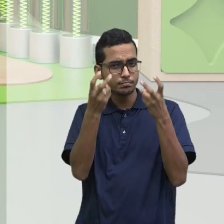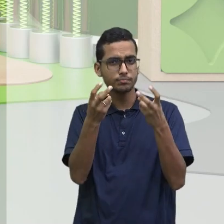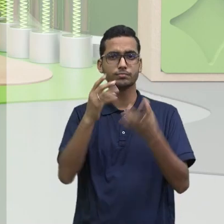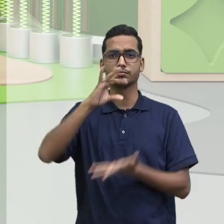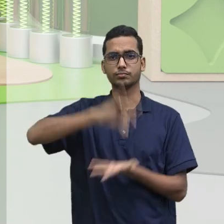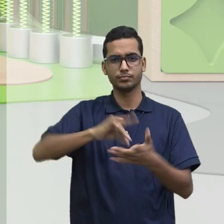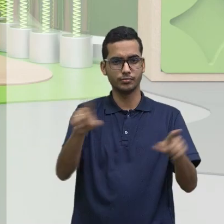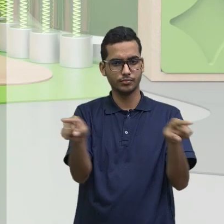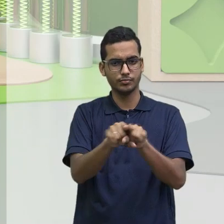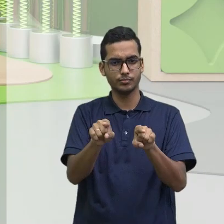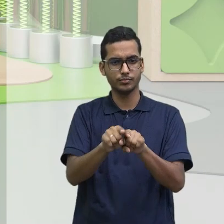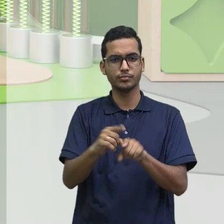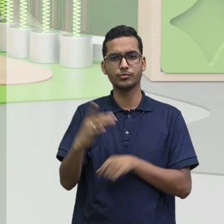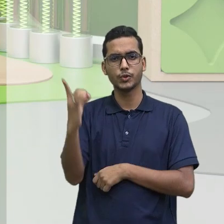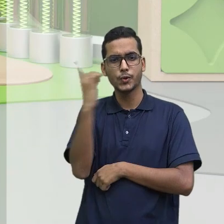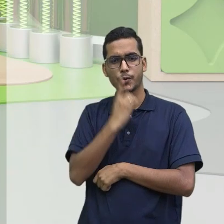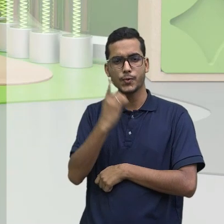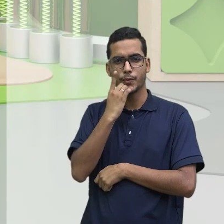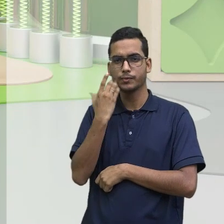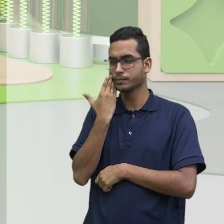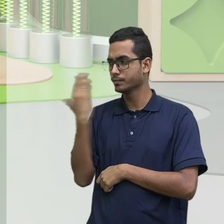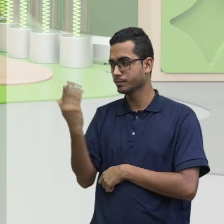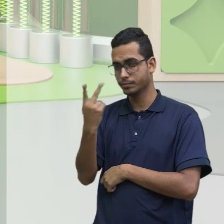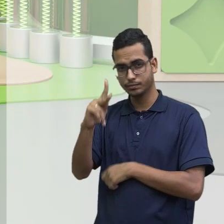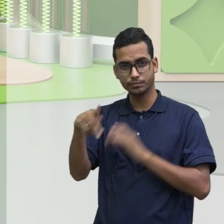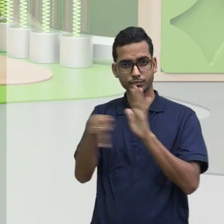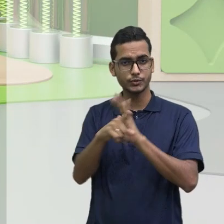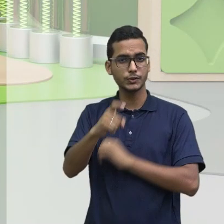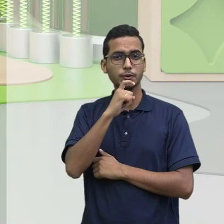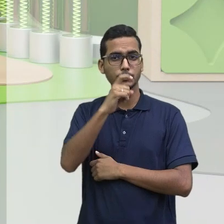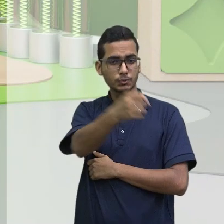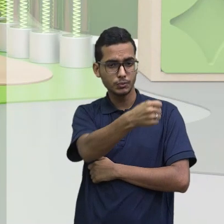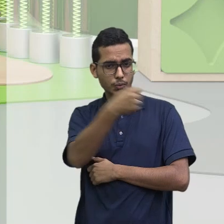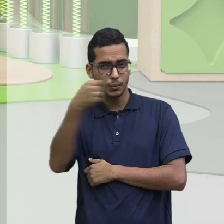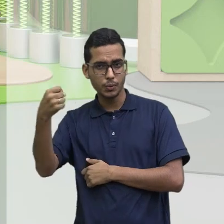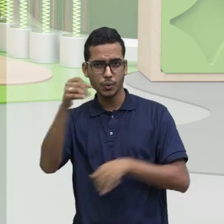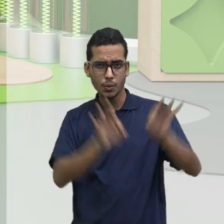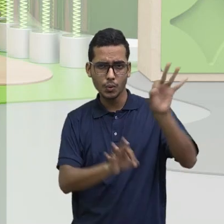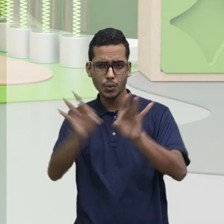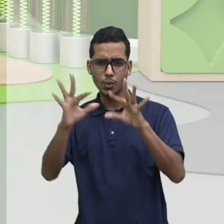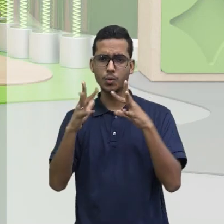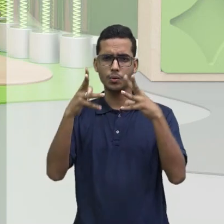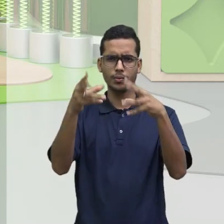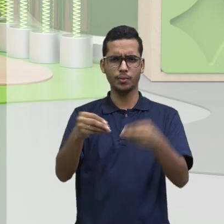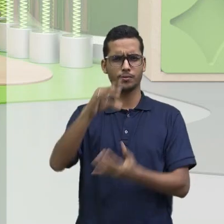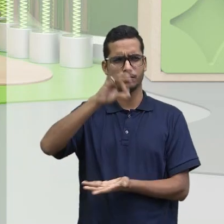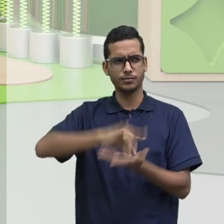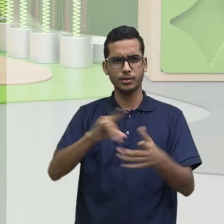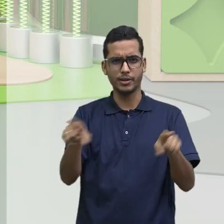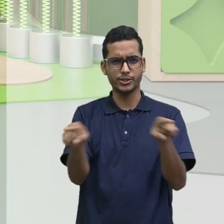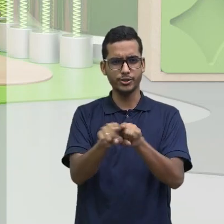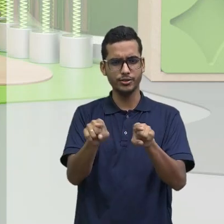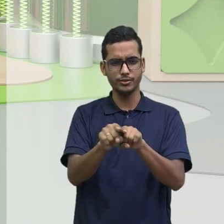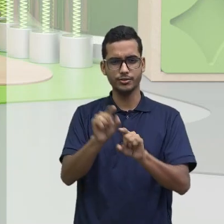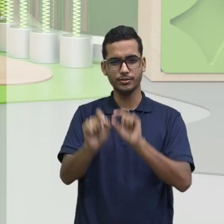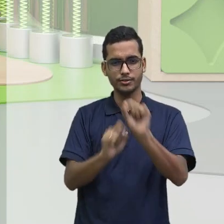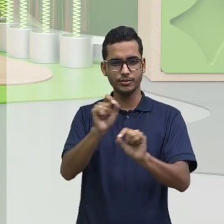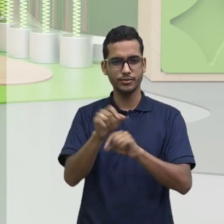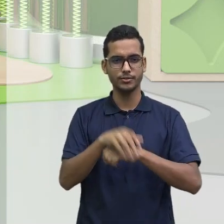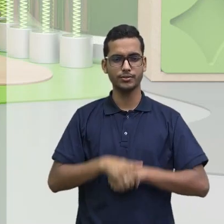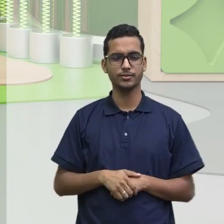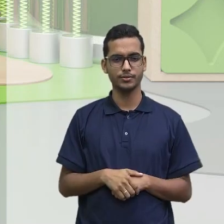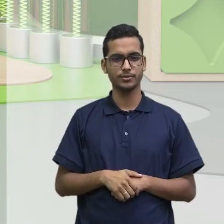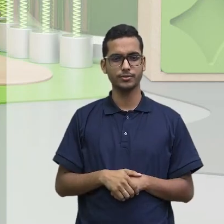nosso cotidiano. Será que na sua geladeira está tudo organizado assim? Ou será que existem alimentos que estão